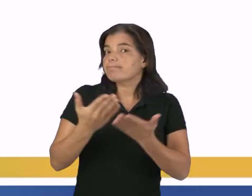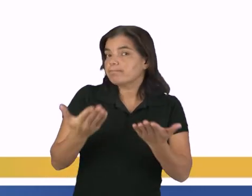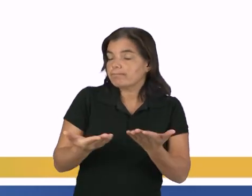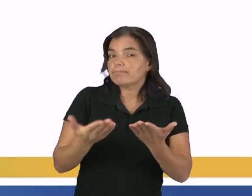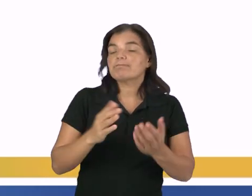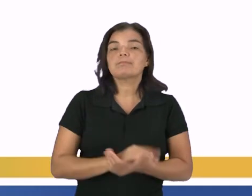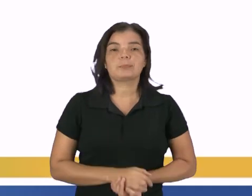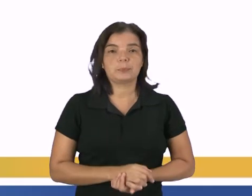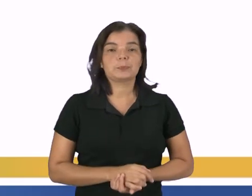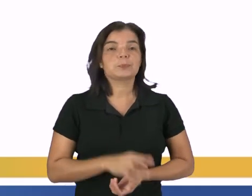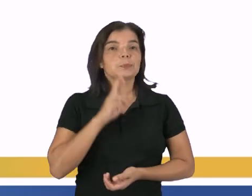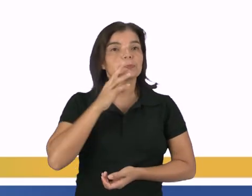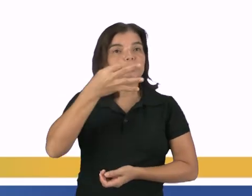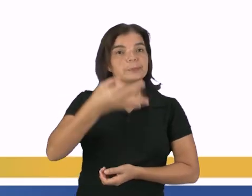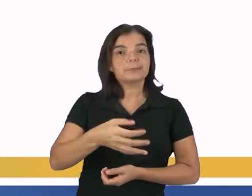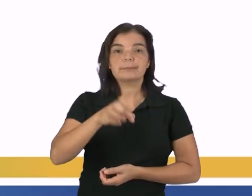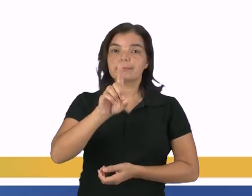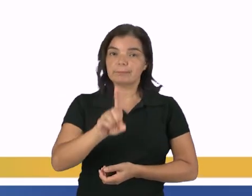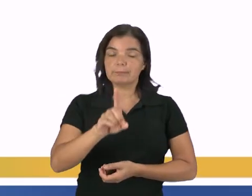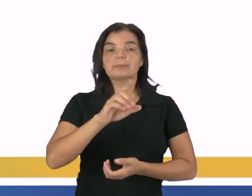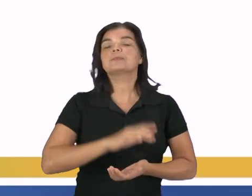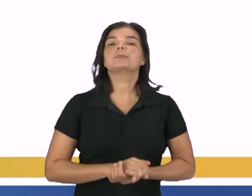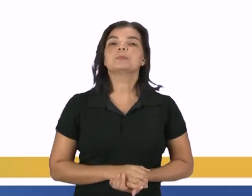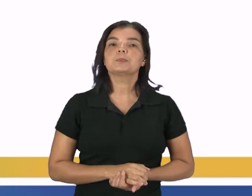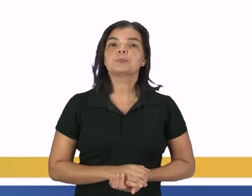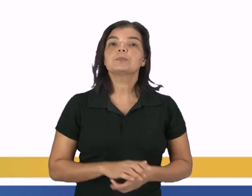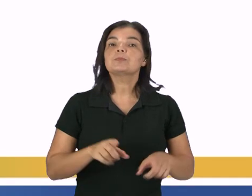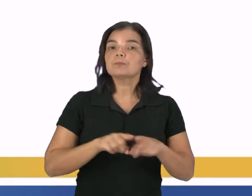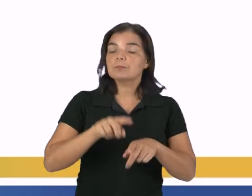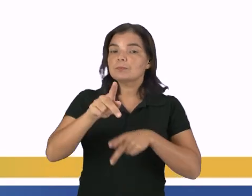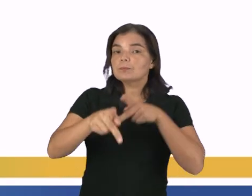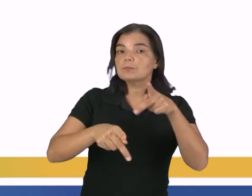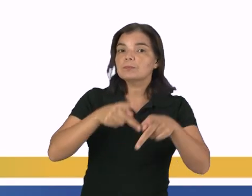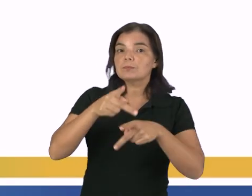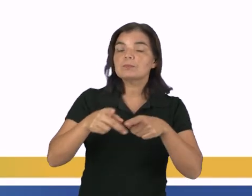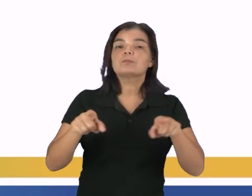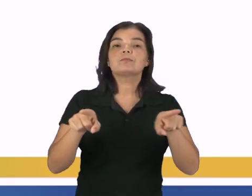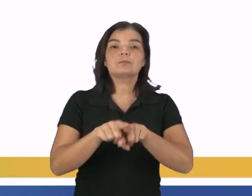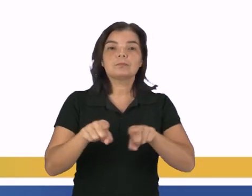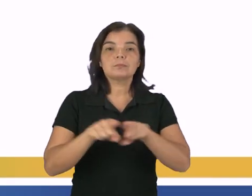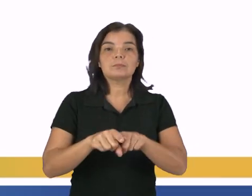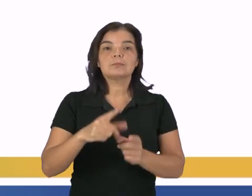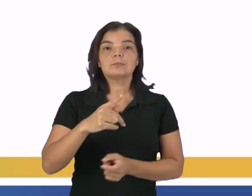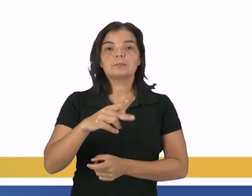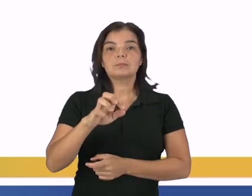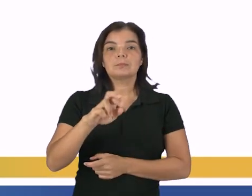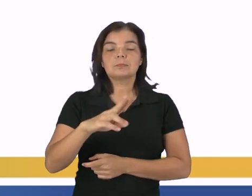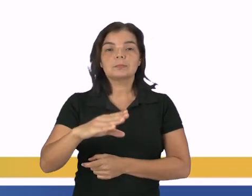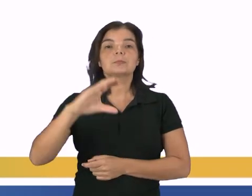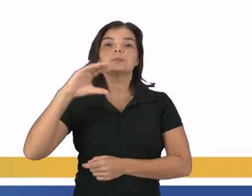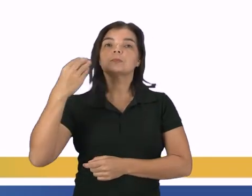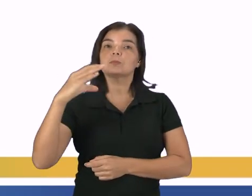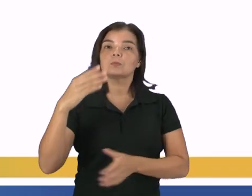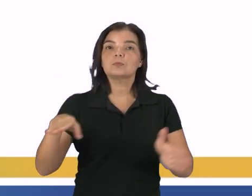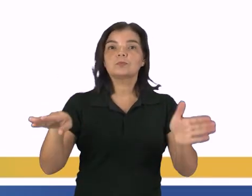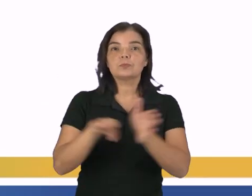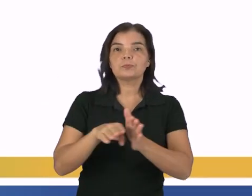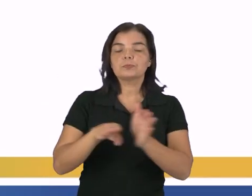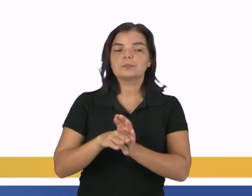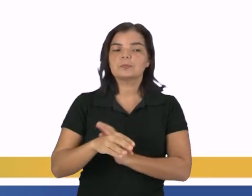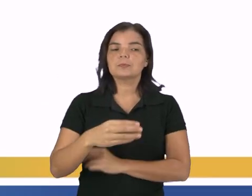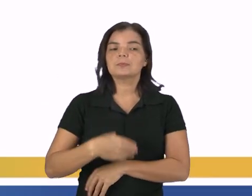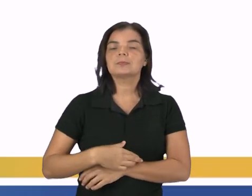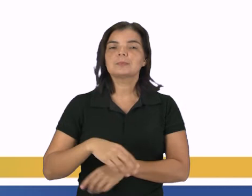Então, logicamente, a alternativa certa é a letra D, certo? Esses povos pré-colombianos que viviam aqui antes da chegada de